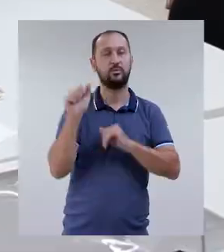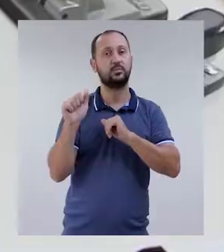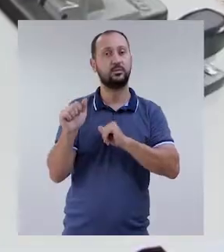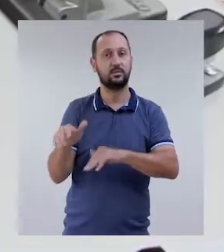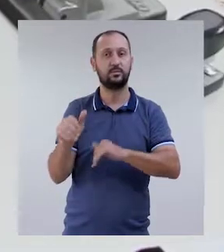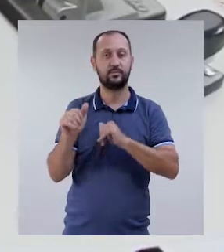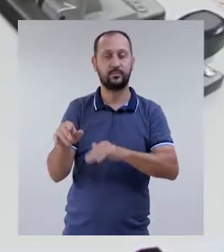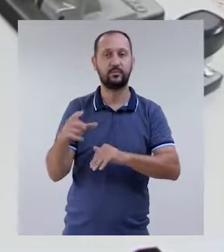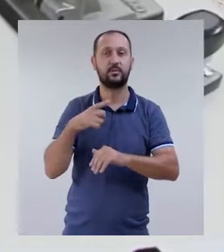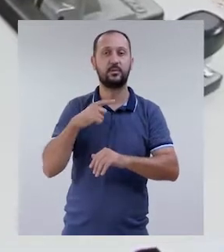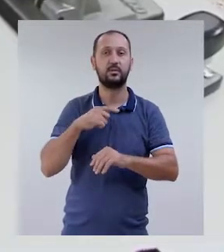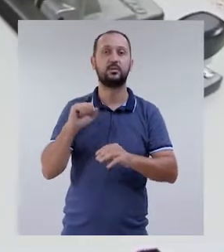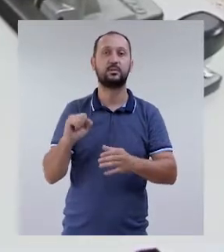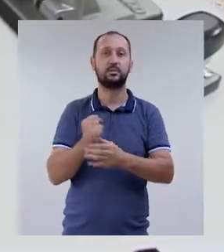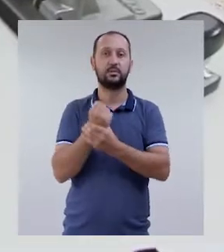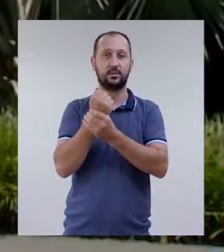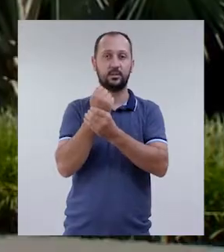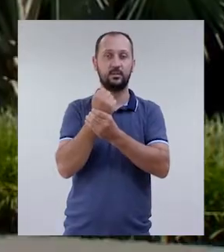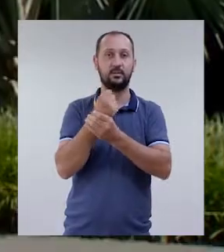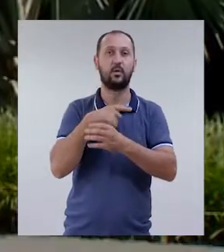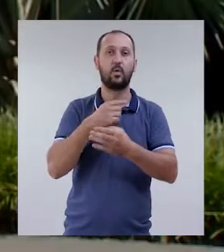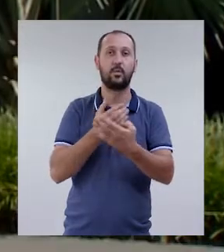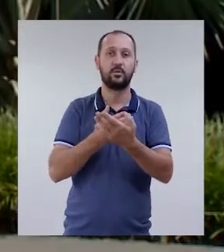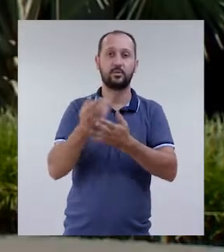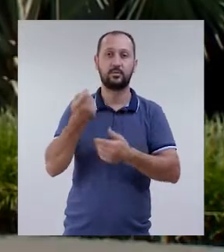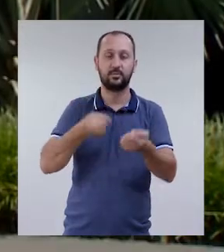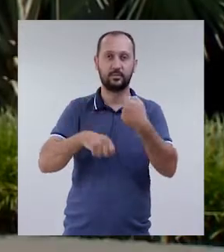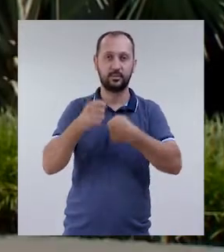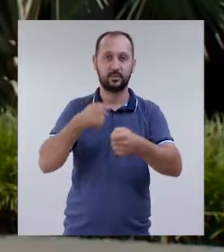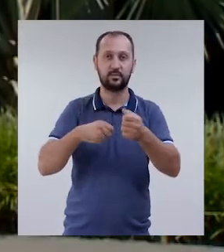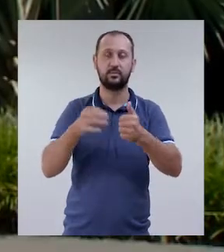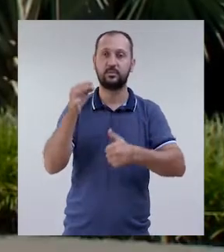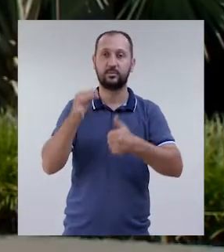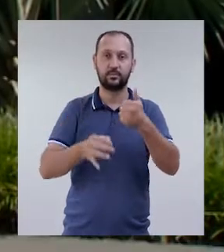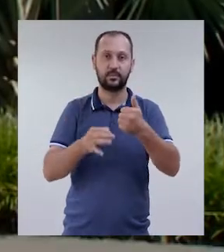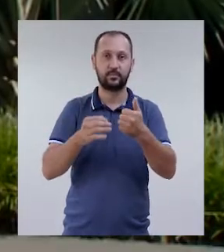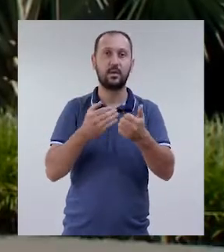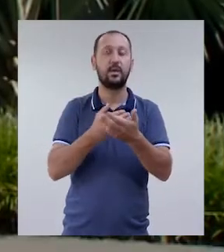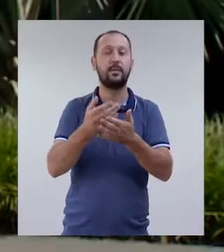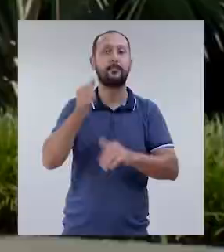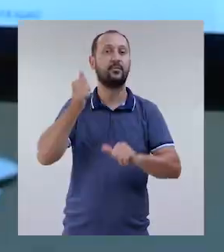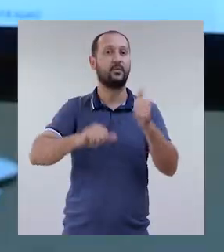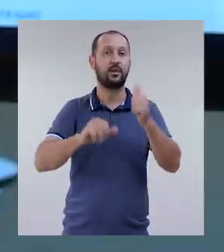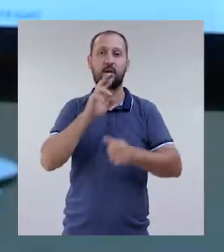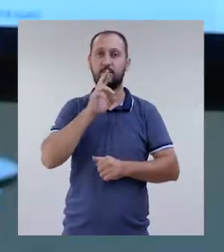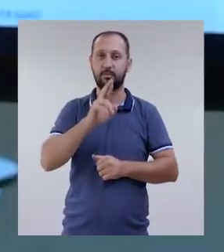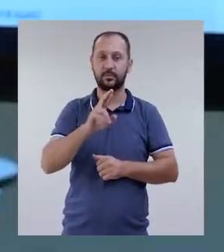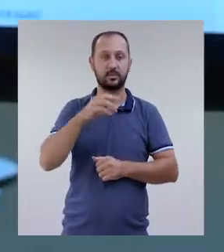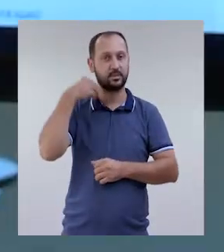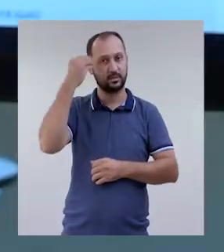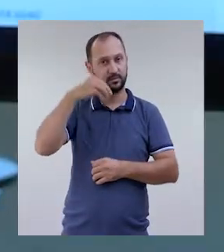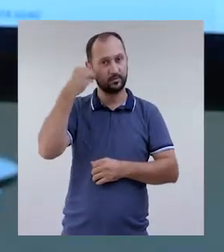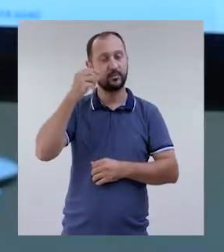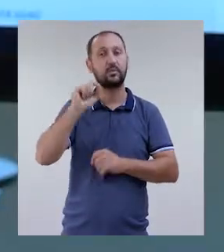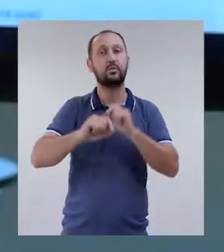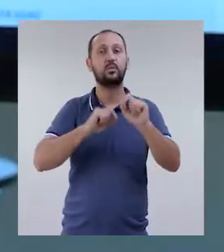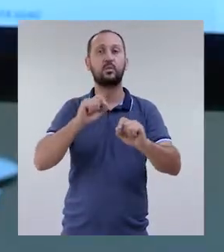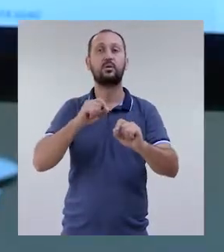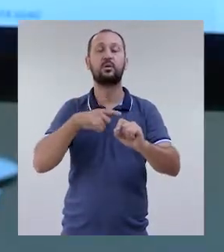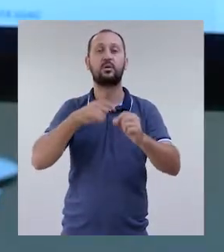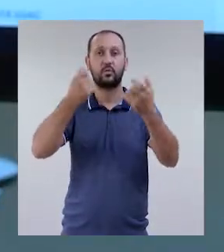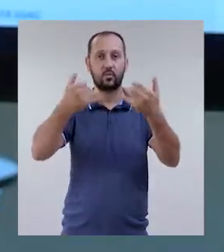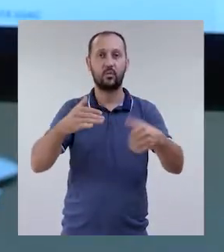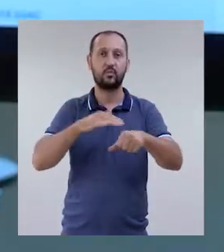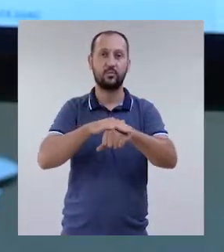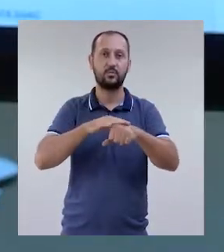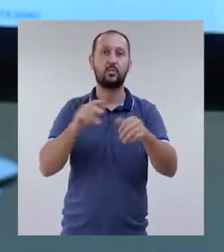setembro, seguindo um protocolo de biossegurança expedido pela administração do tribunal. E para avaliar os resultados dessa